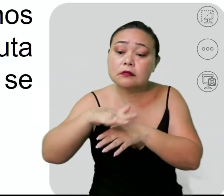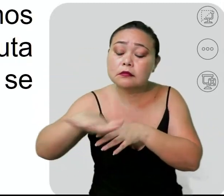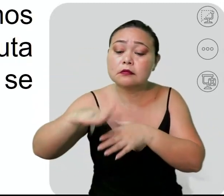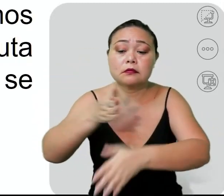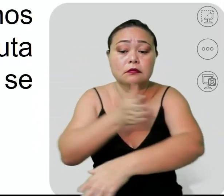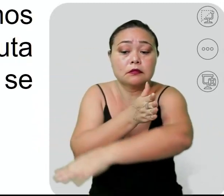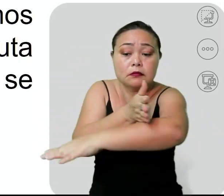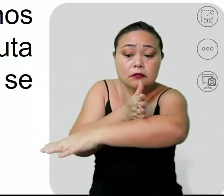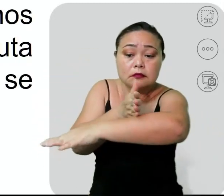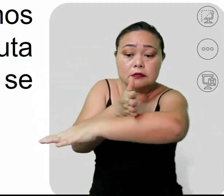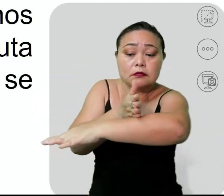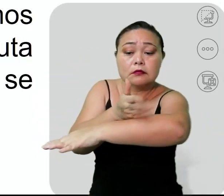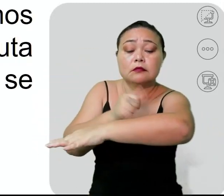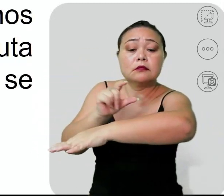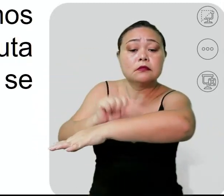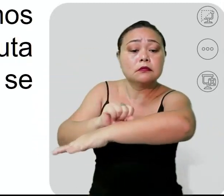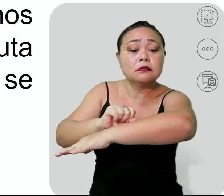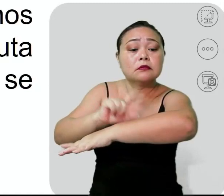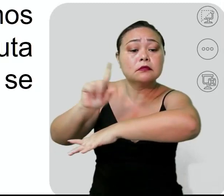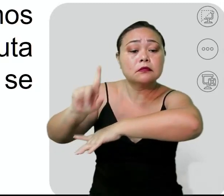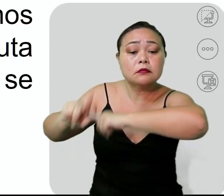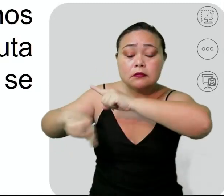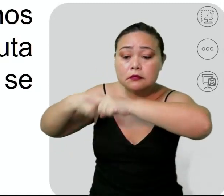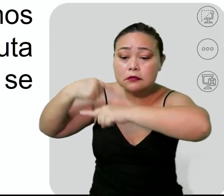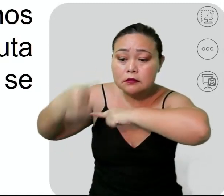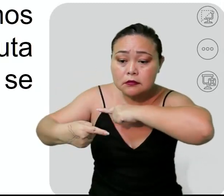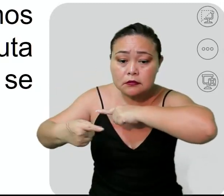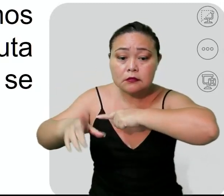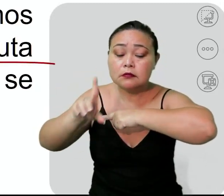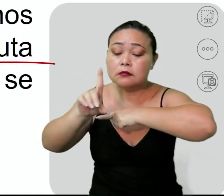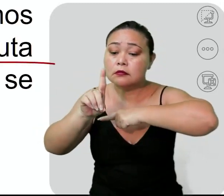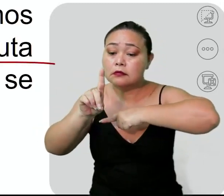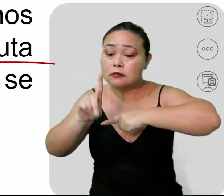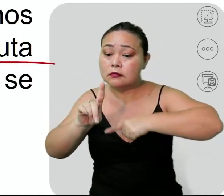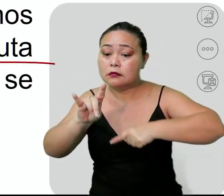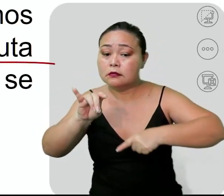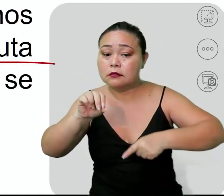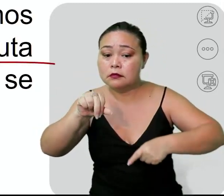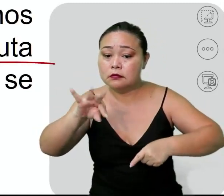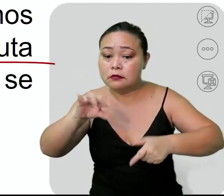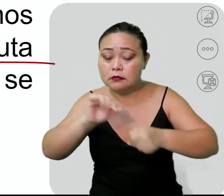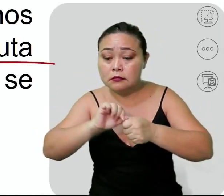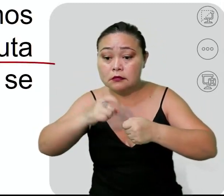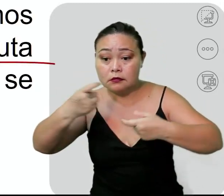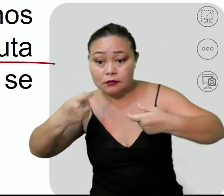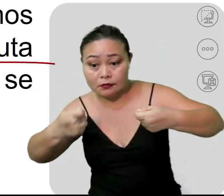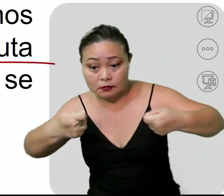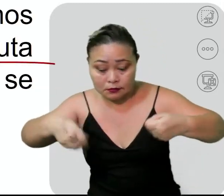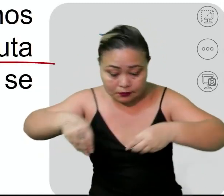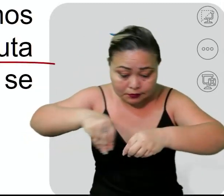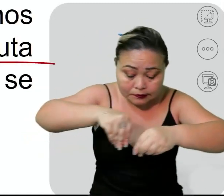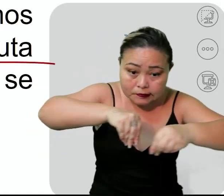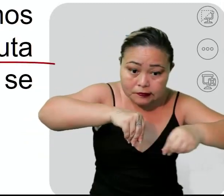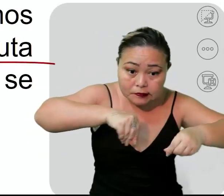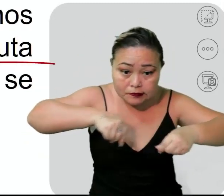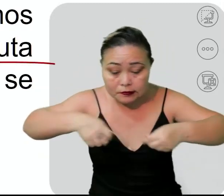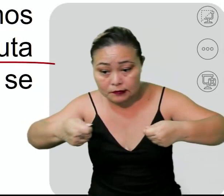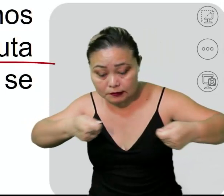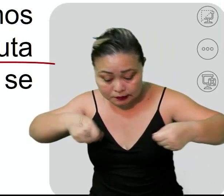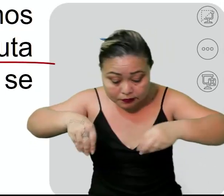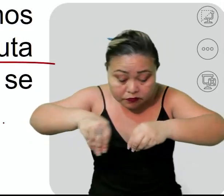Média. Como causa, podemos citar a sucessão dinástica e a disputa pela rica região de